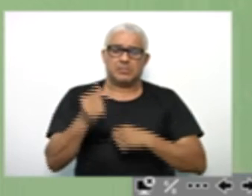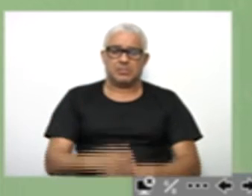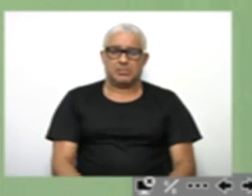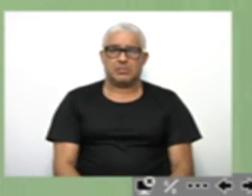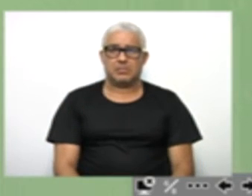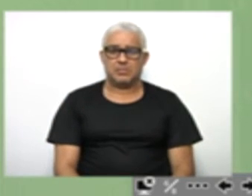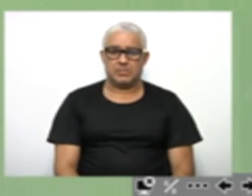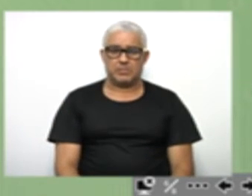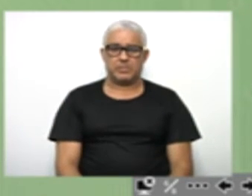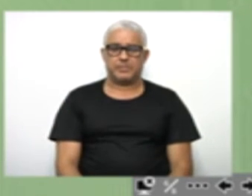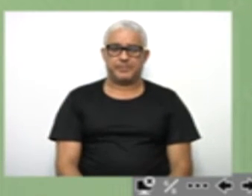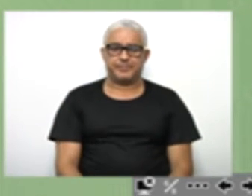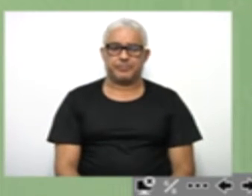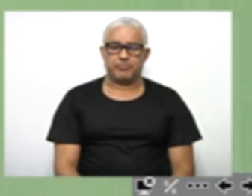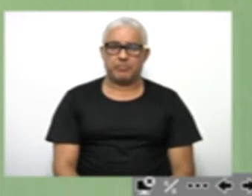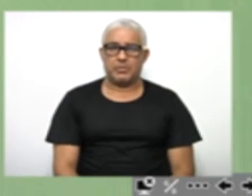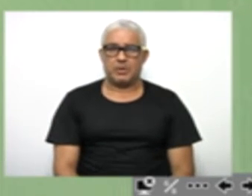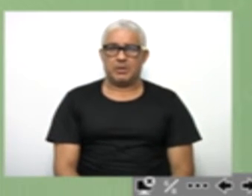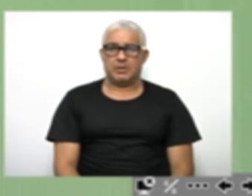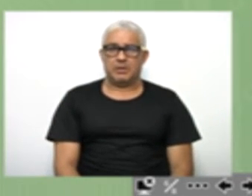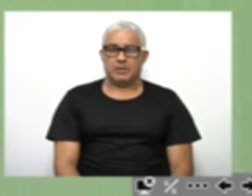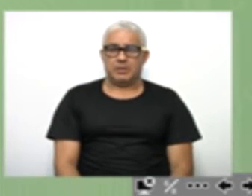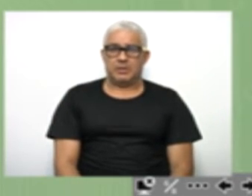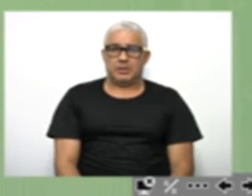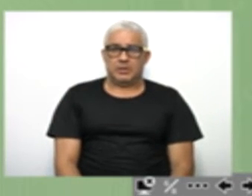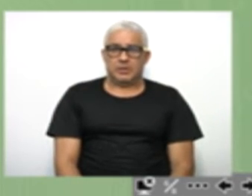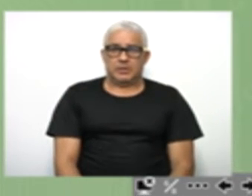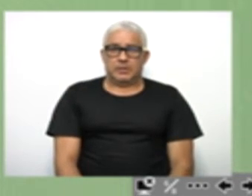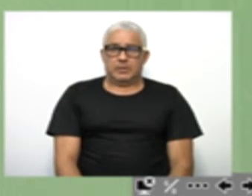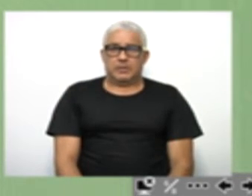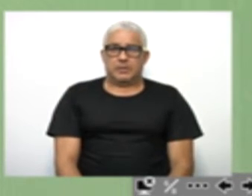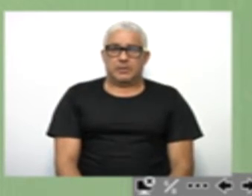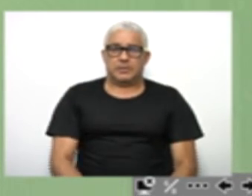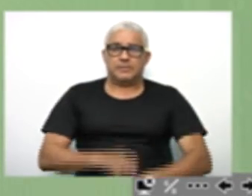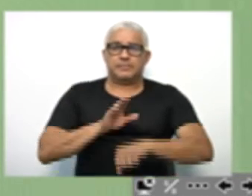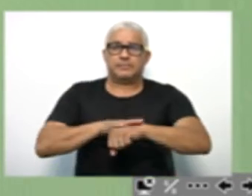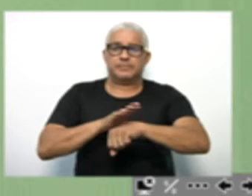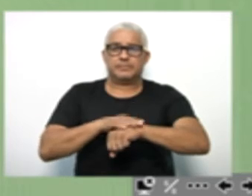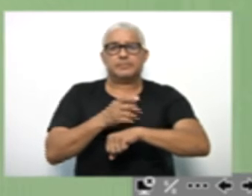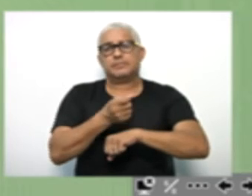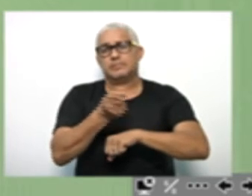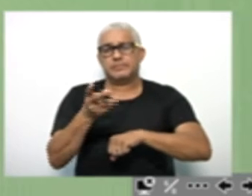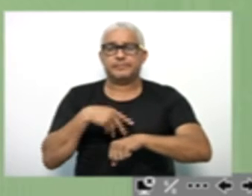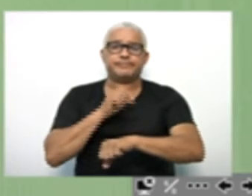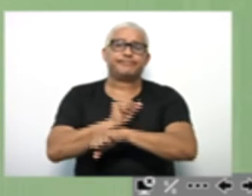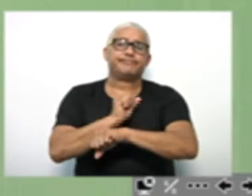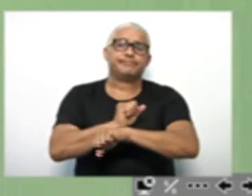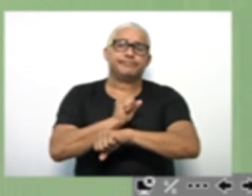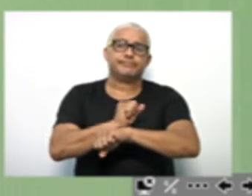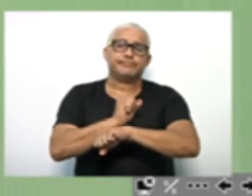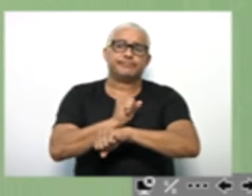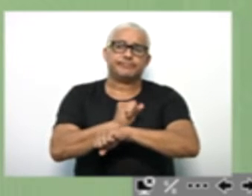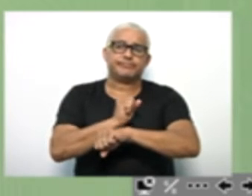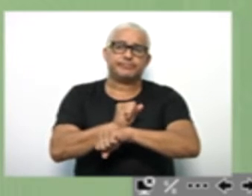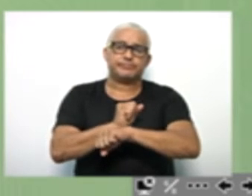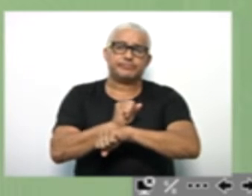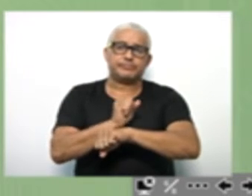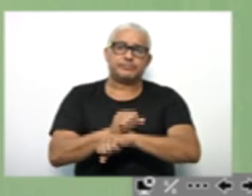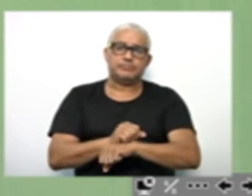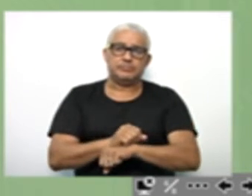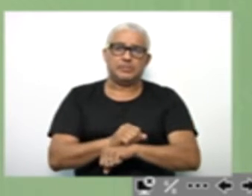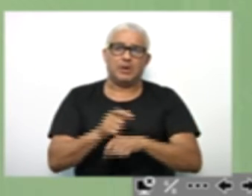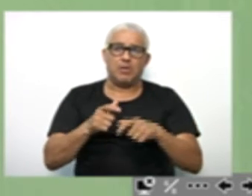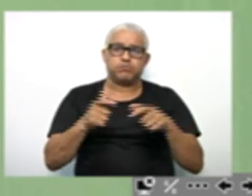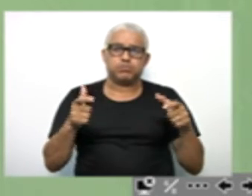gente. Em quanto tempo esse capital volta? Em quanto tempo você vai ter que esperar em relação ao volume